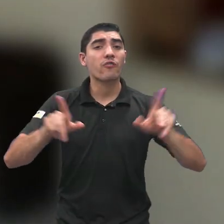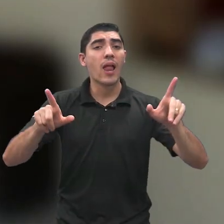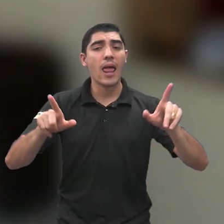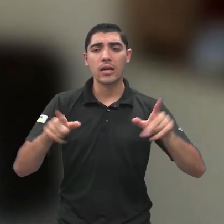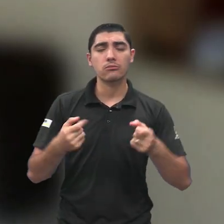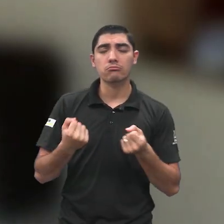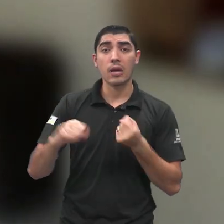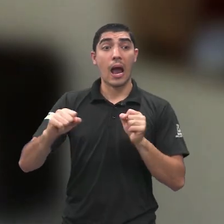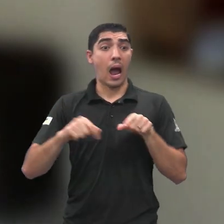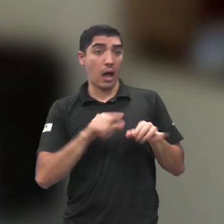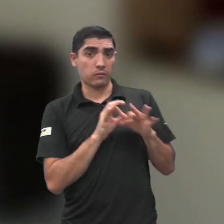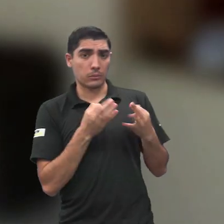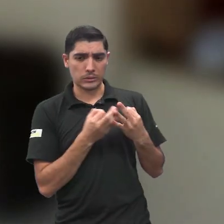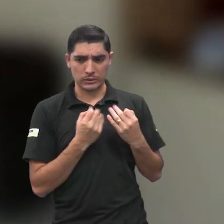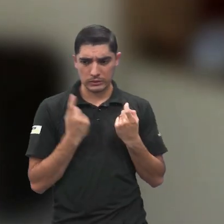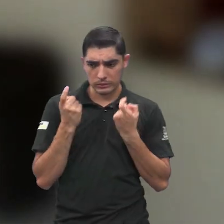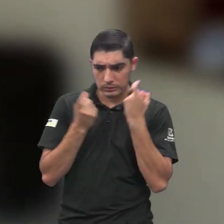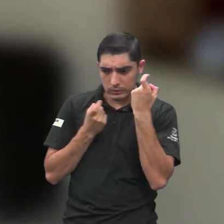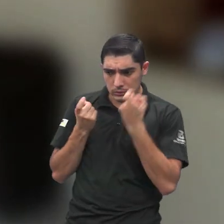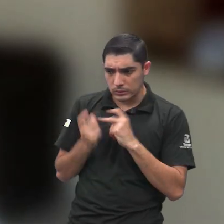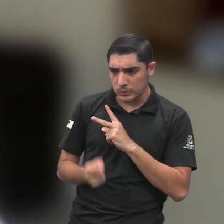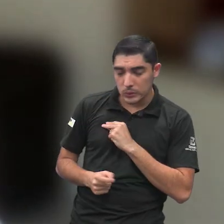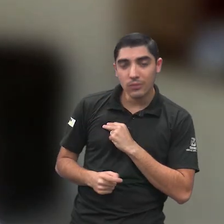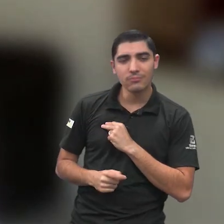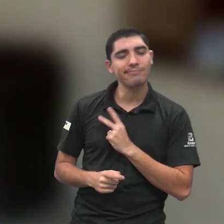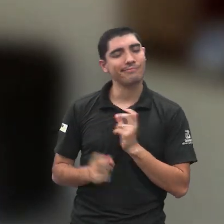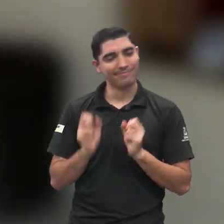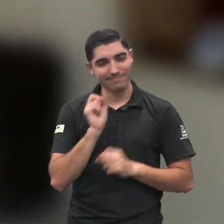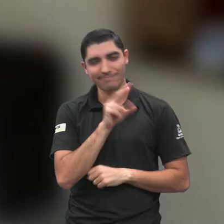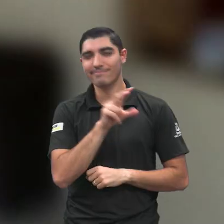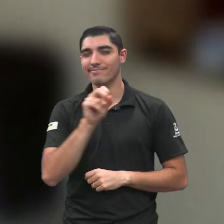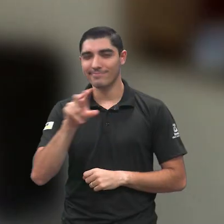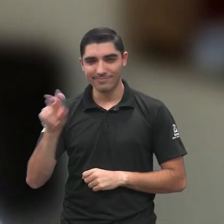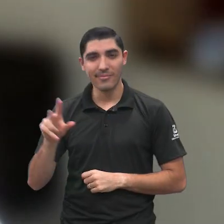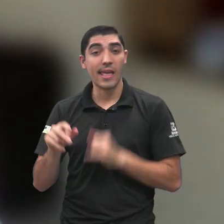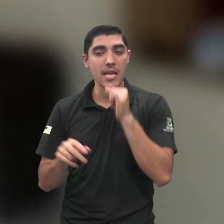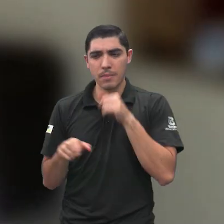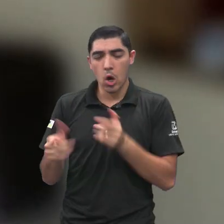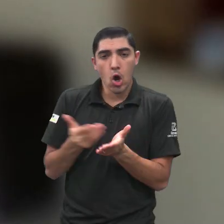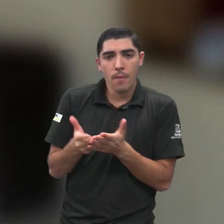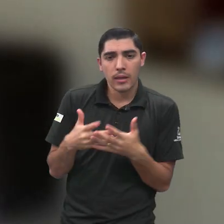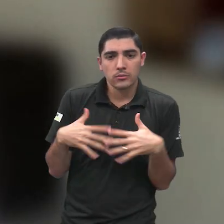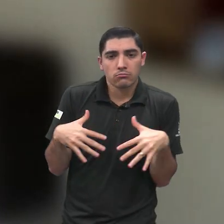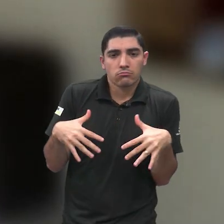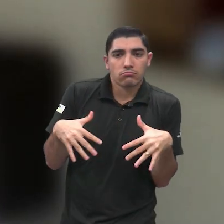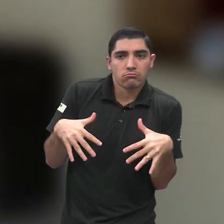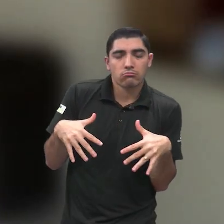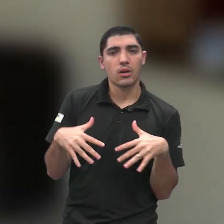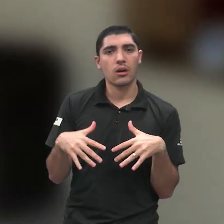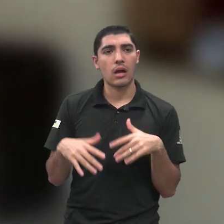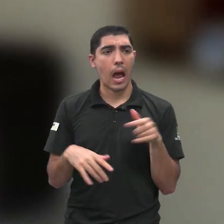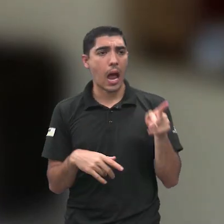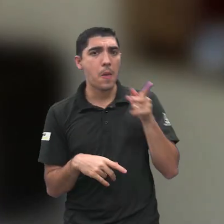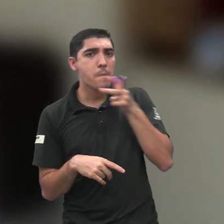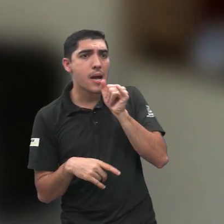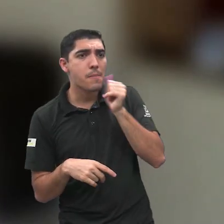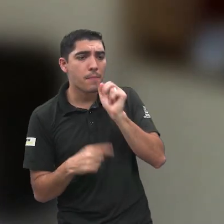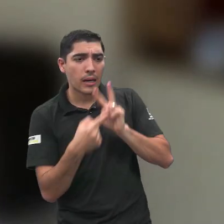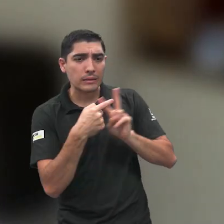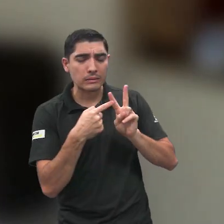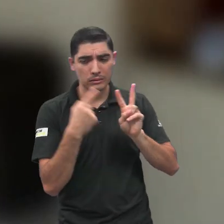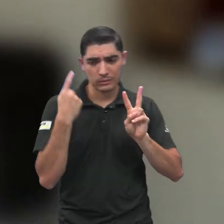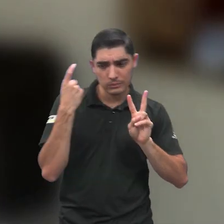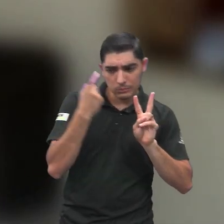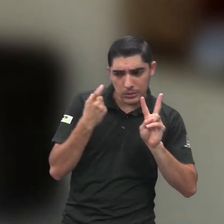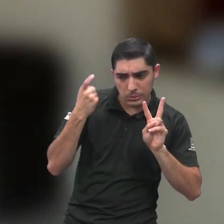preocupam a família. Então, vejo muito no consultório, às vezes, muitos tremores ou muitas coisas que às vezes preocupam os familiares,